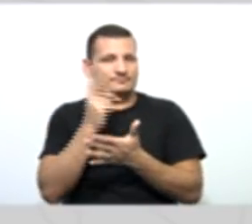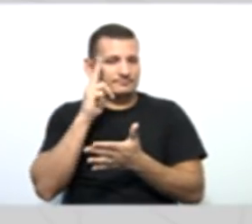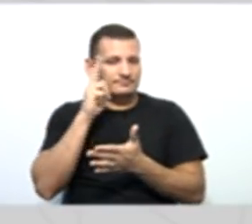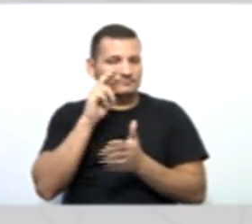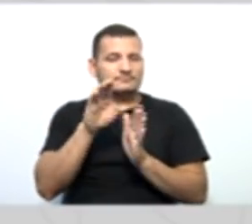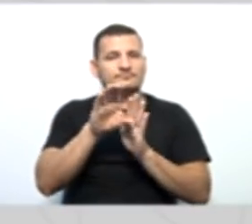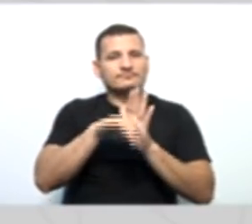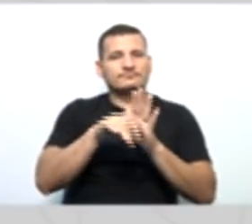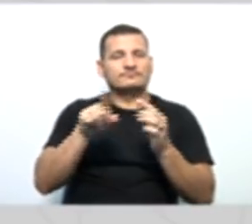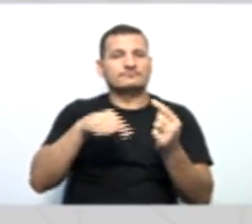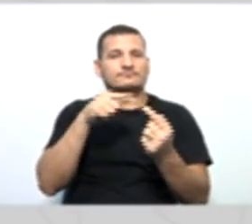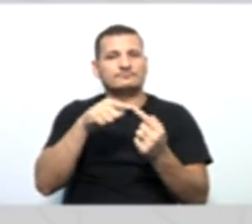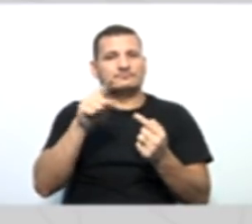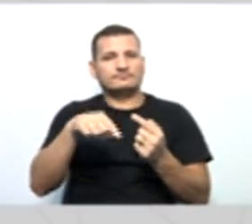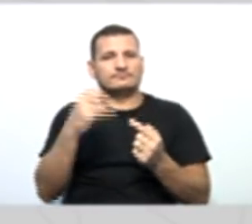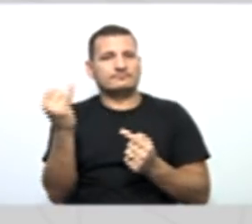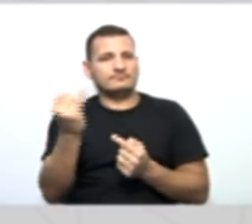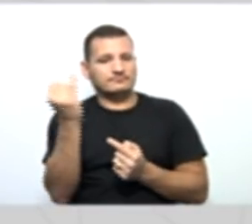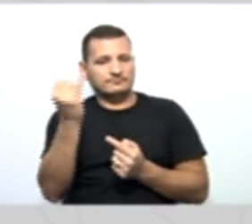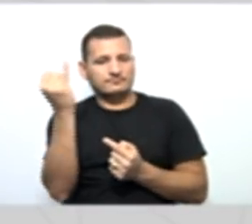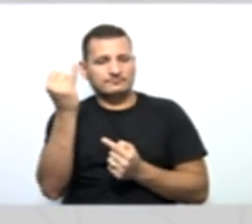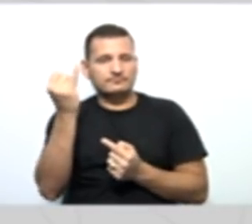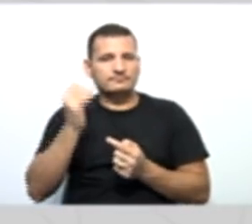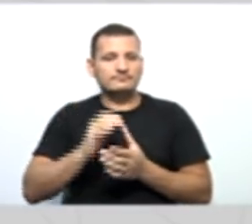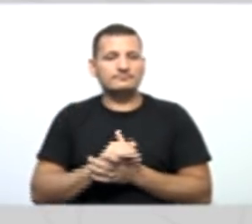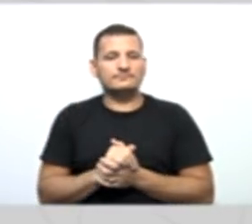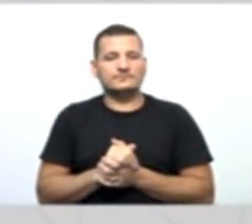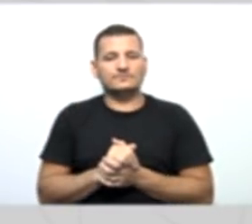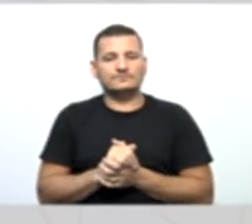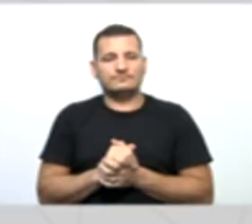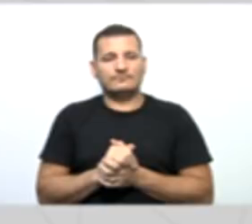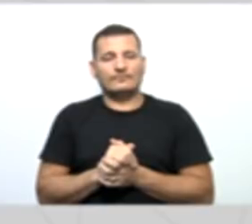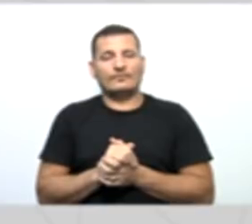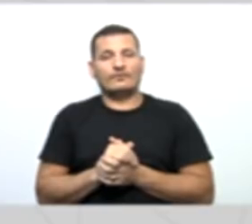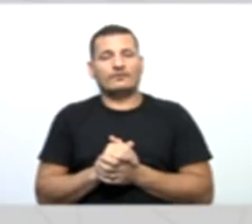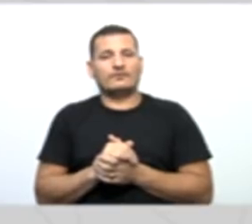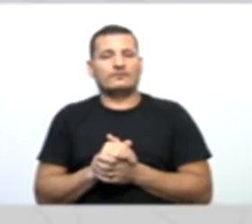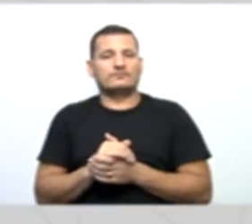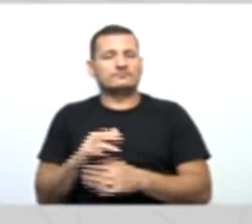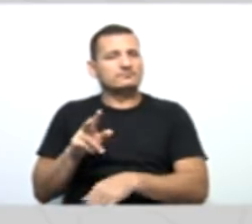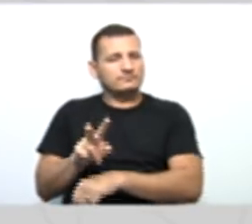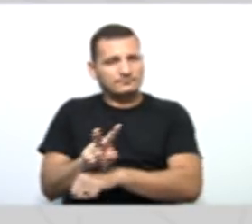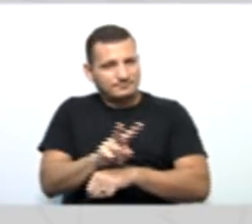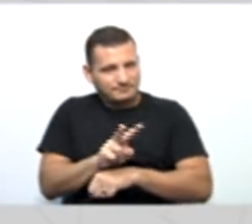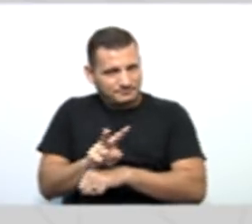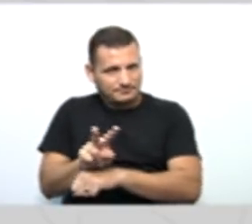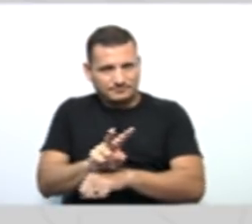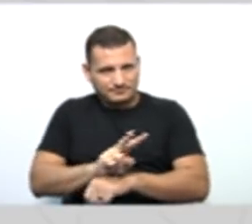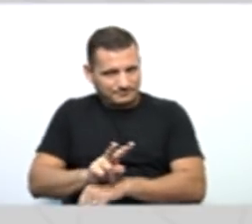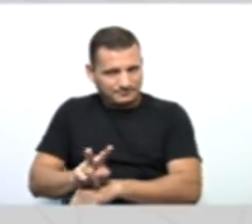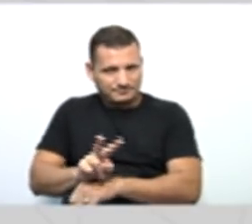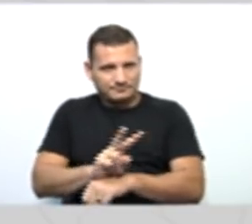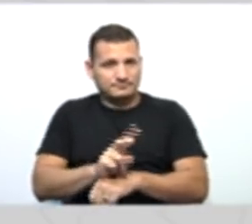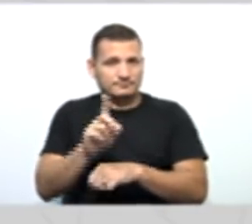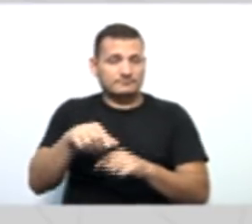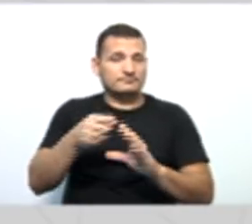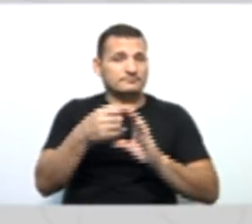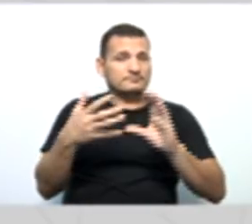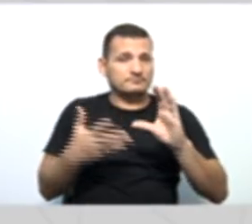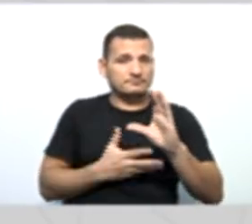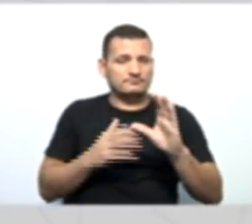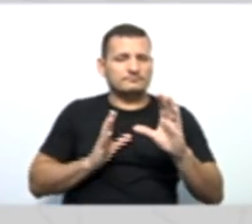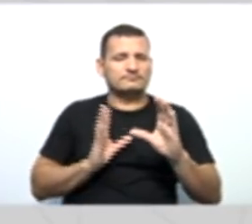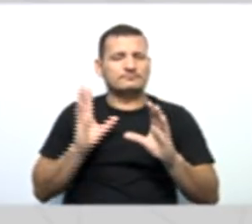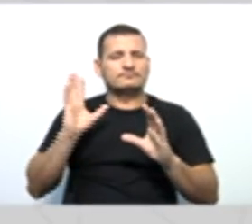objetivos são fundamentais, não é? Olha lá, a segurança é a característica que buscamos em todas